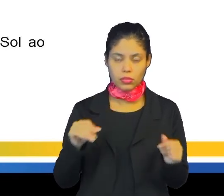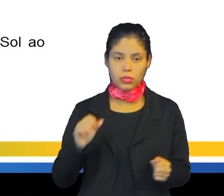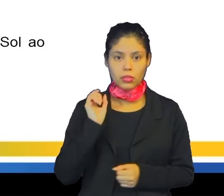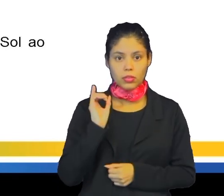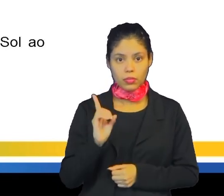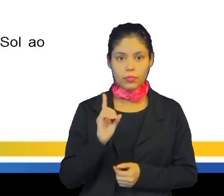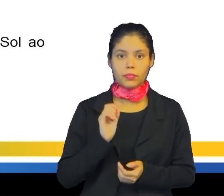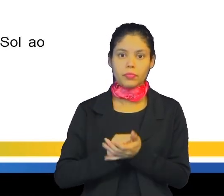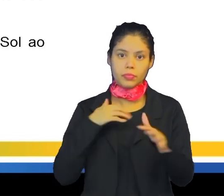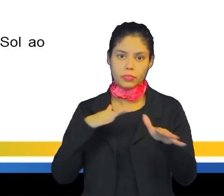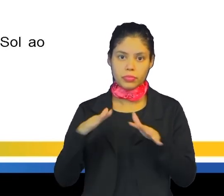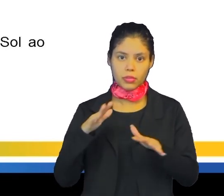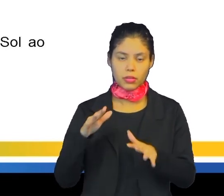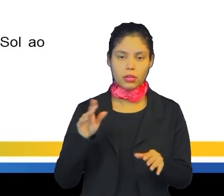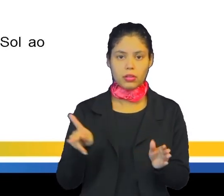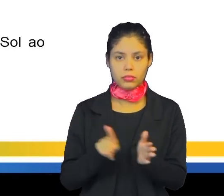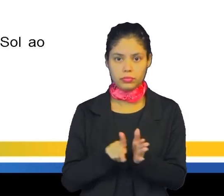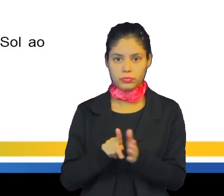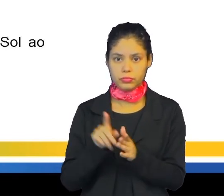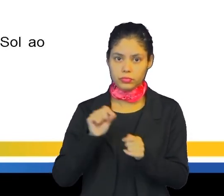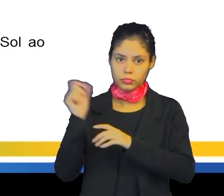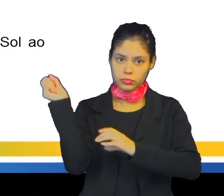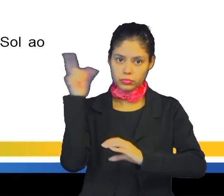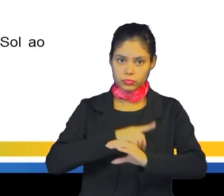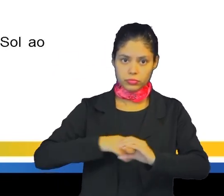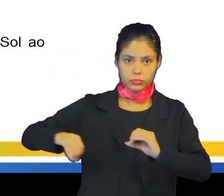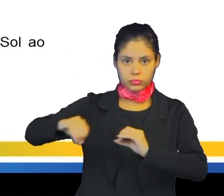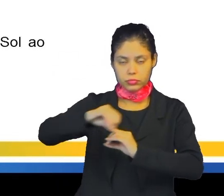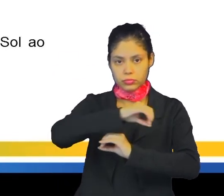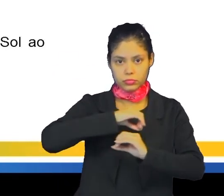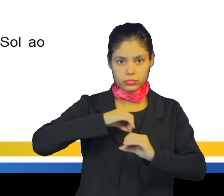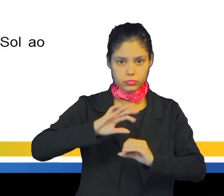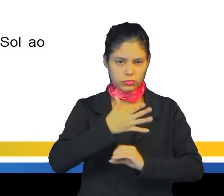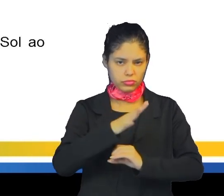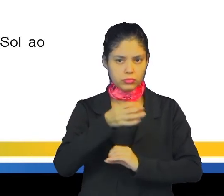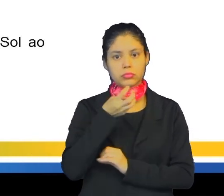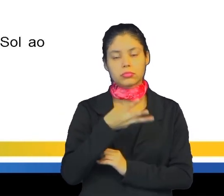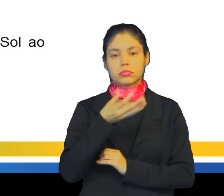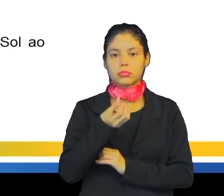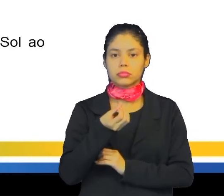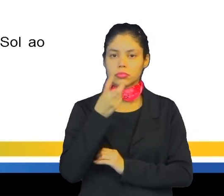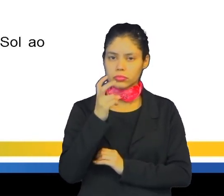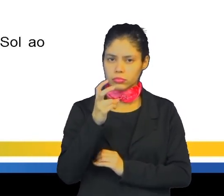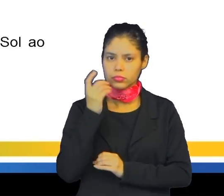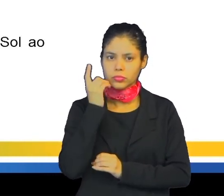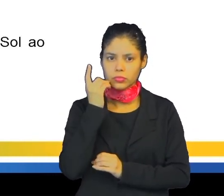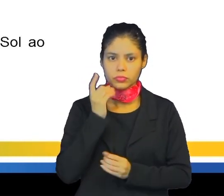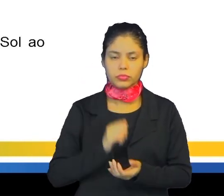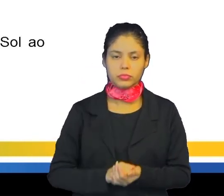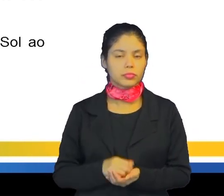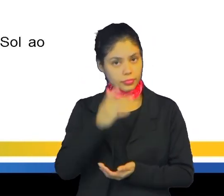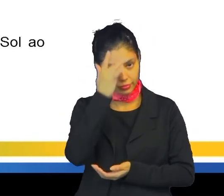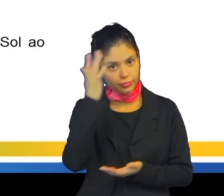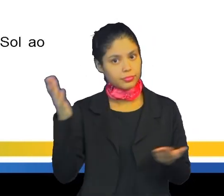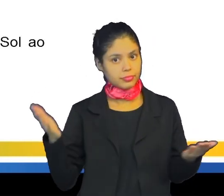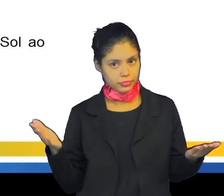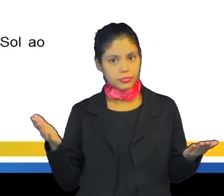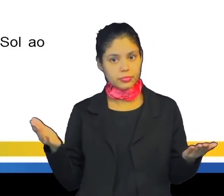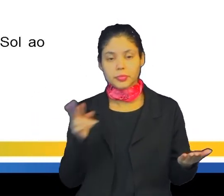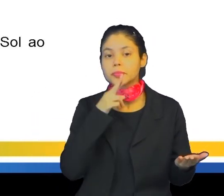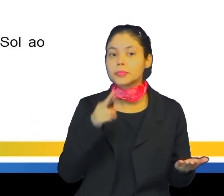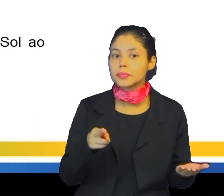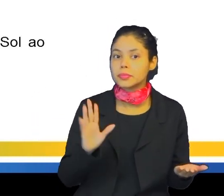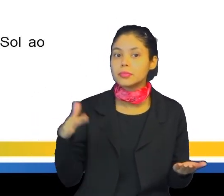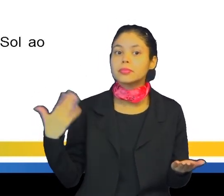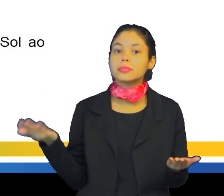ou letra de movimentação que a terra realiza em torno do sol ao longo de aproximadamente 365 dias essa tá faça